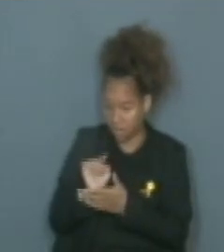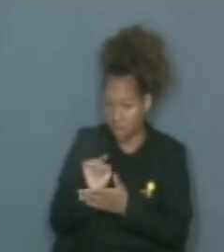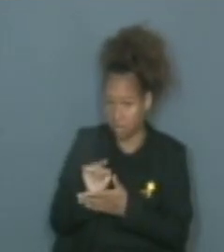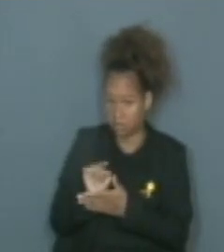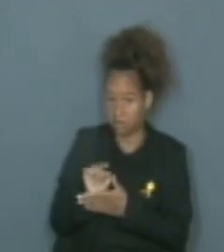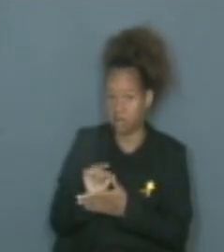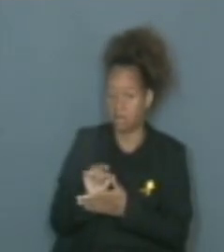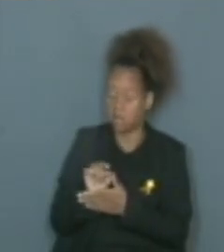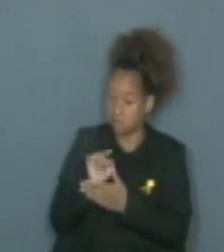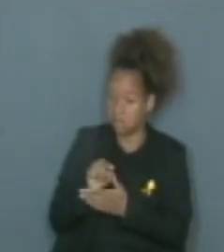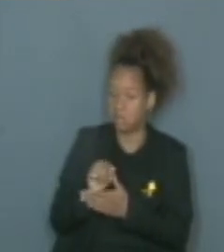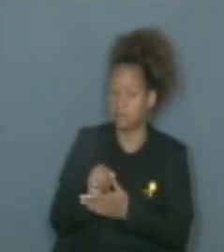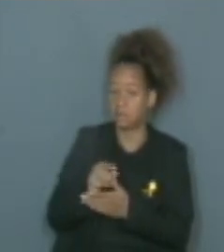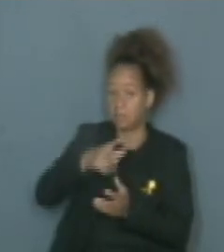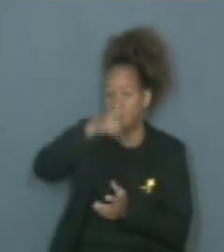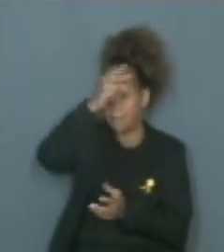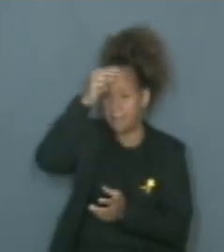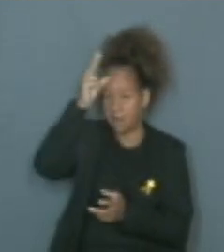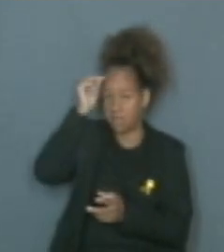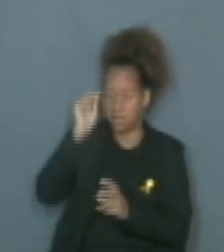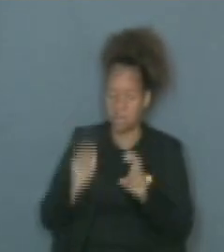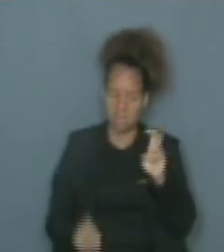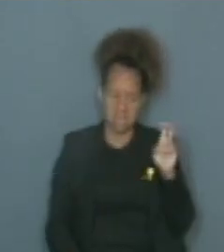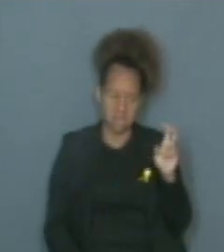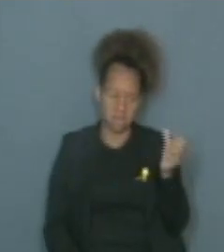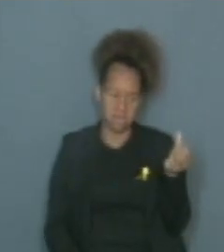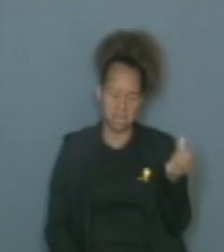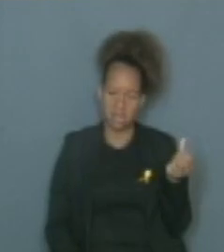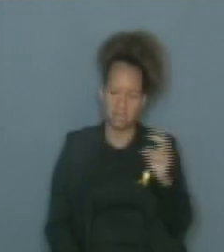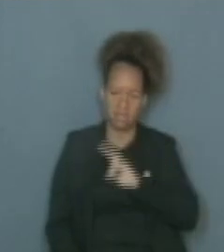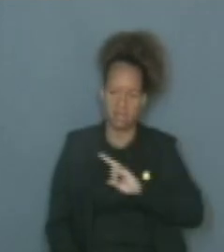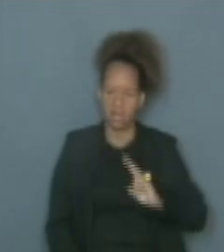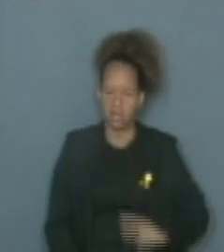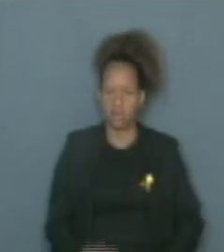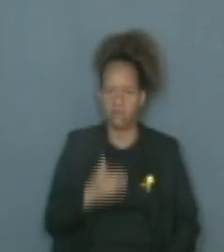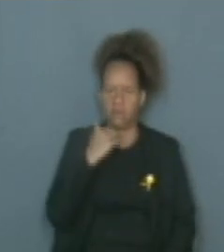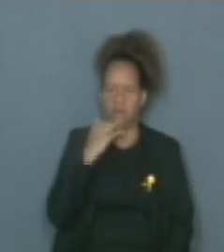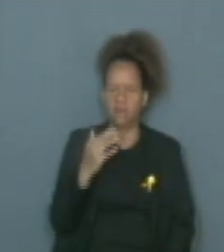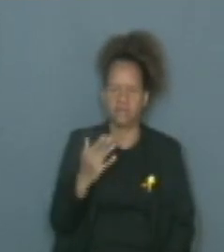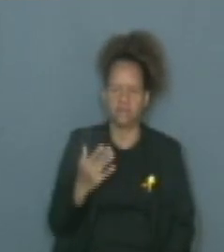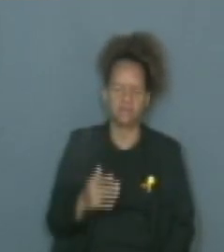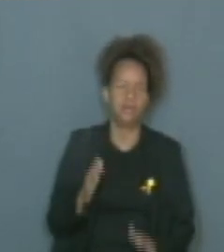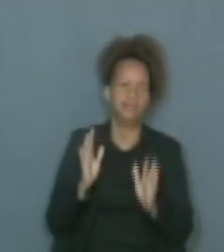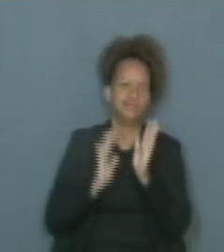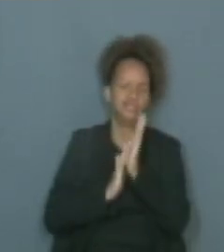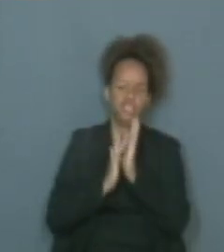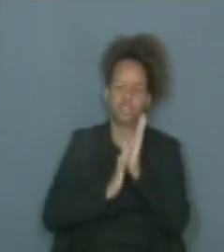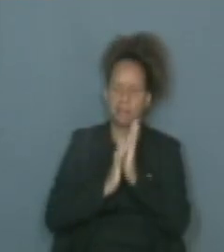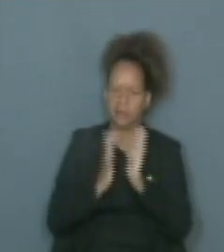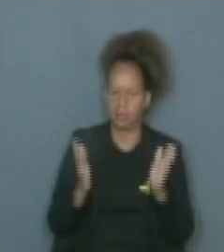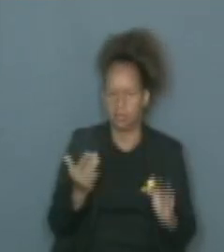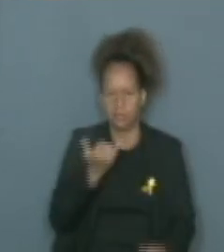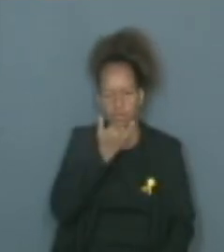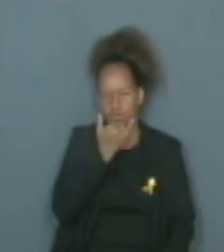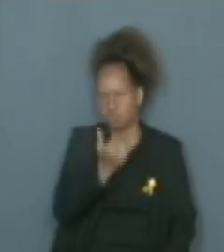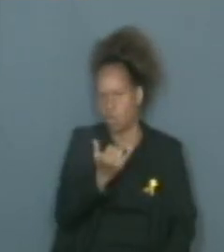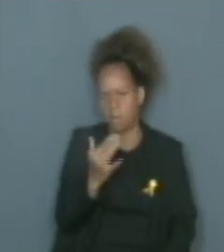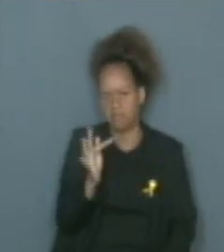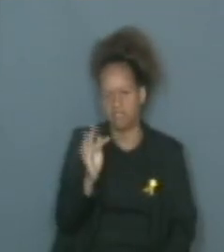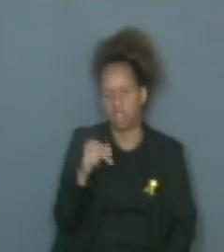de fato pela prefeitura para 5 ou 6 vereadores. O resto é tudo fantoche. Vocês me